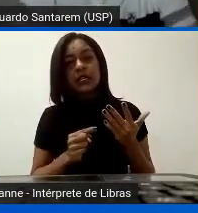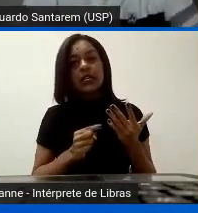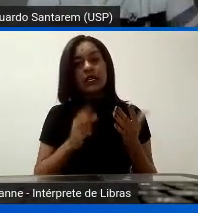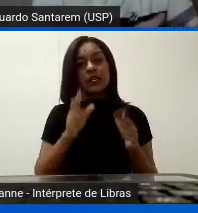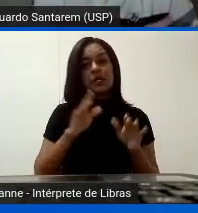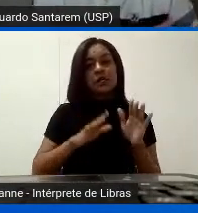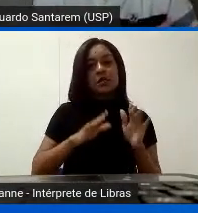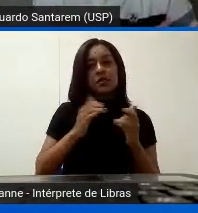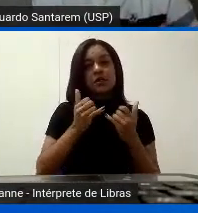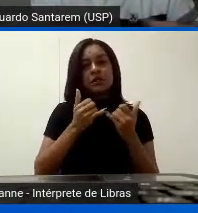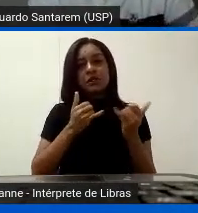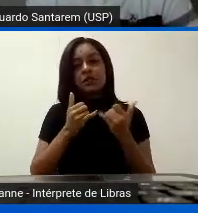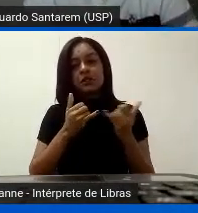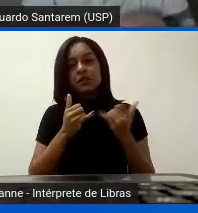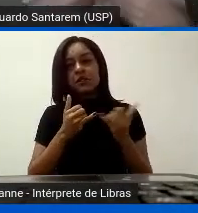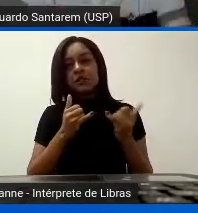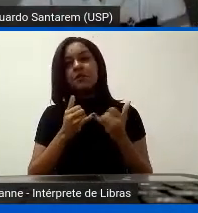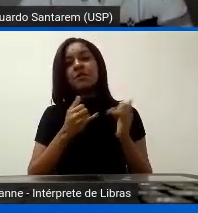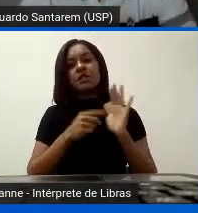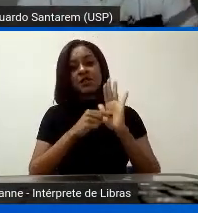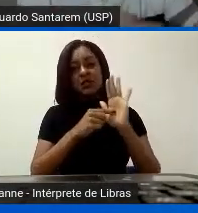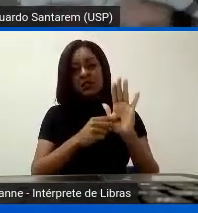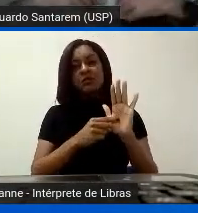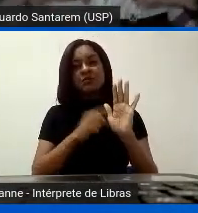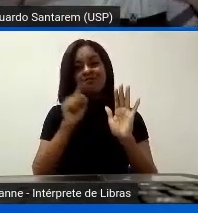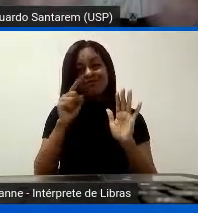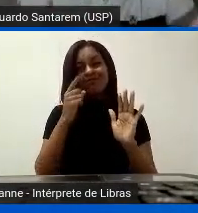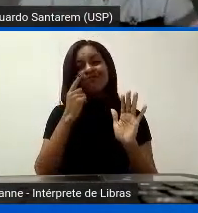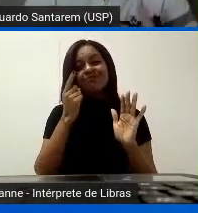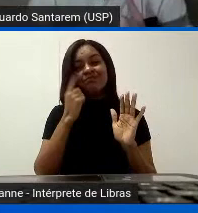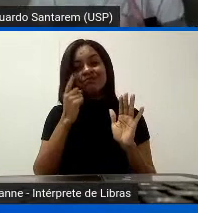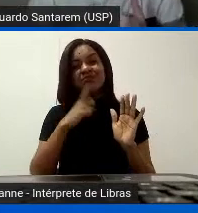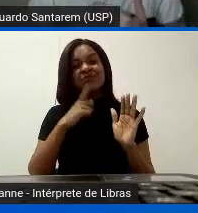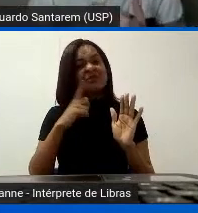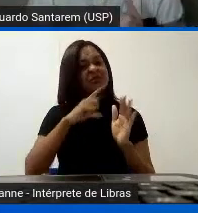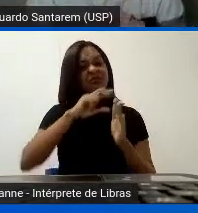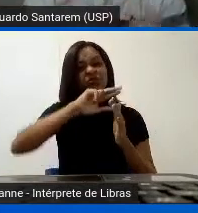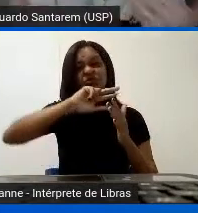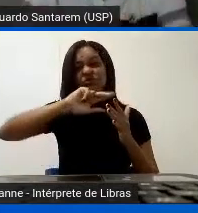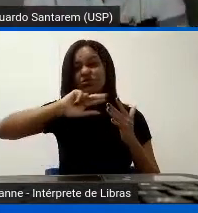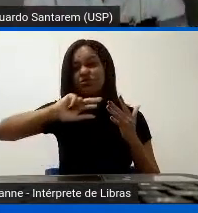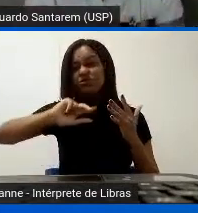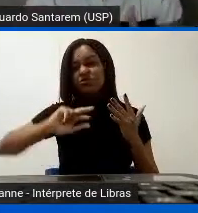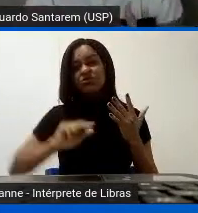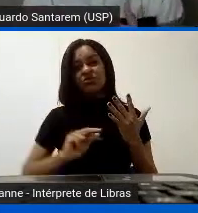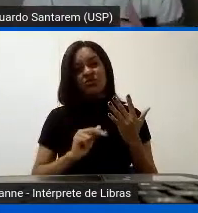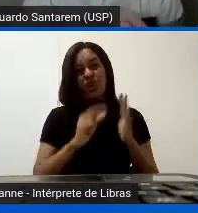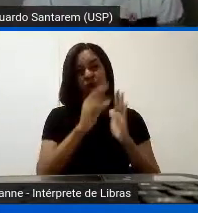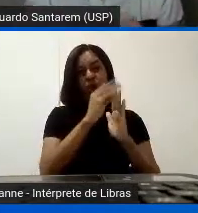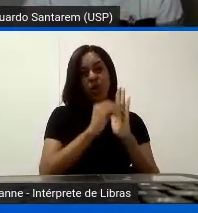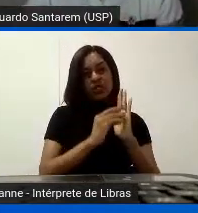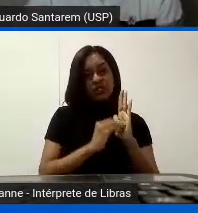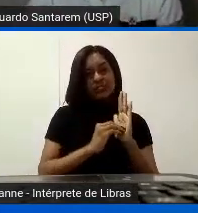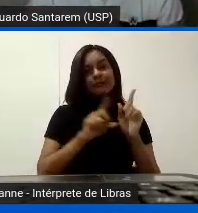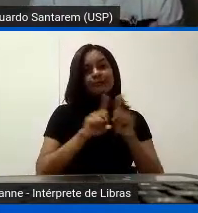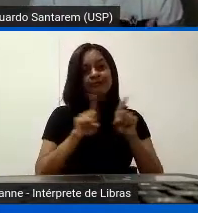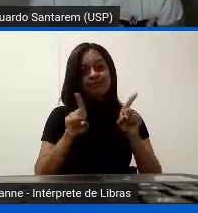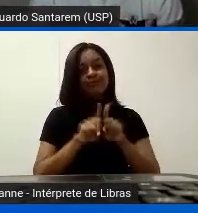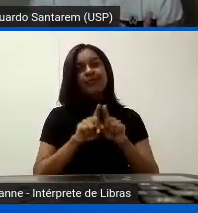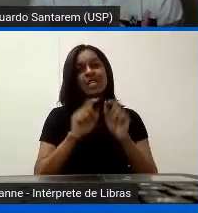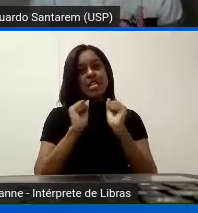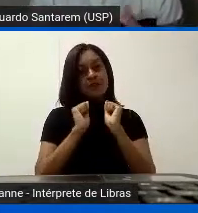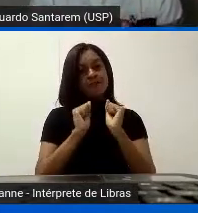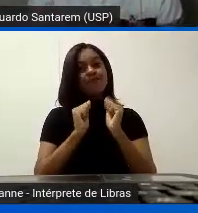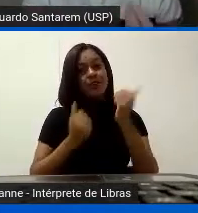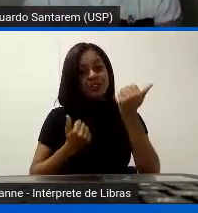ou menos parecido com esse que eu acabei de mostrar né que é uma outra ferramenta também tem um monte de conteúdo aqui que pode contribuir para